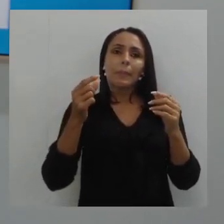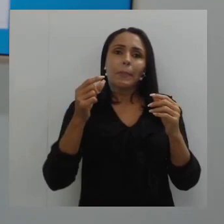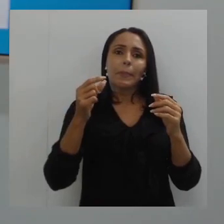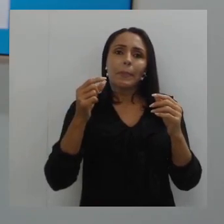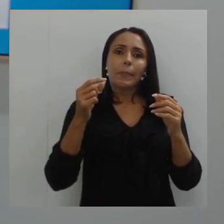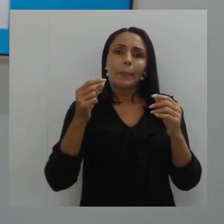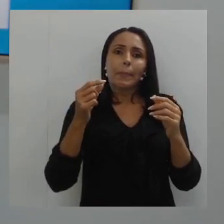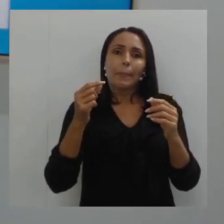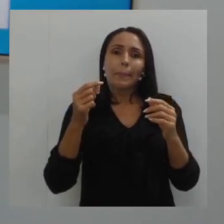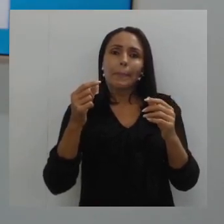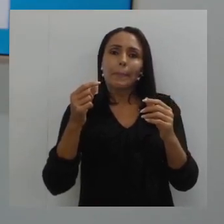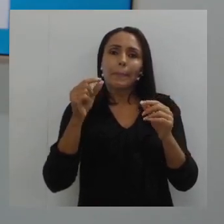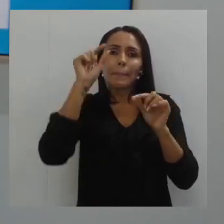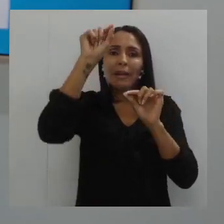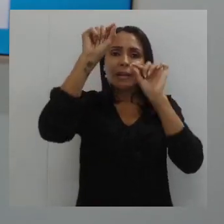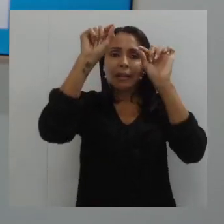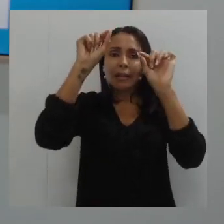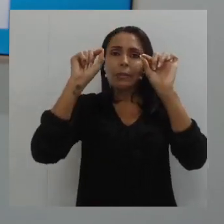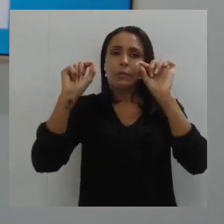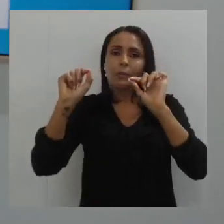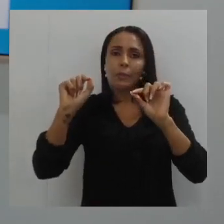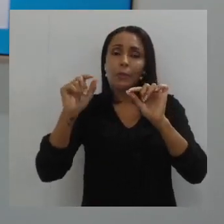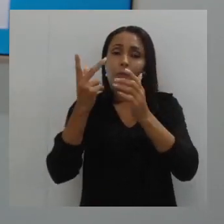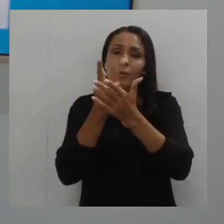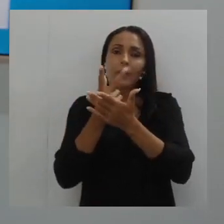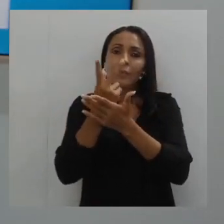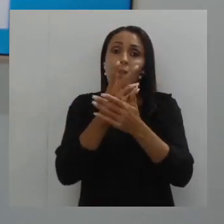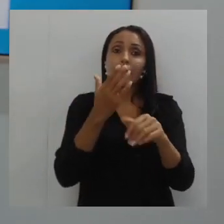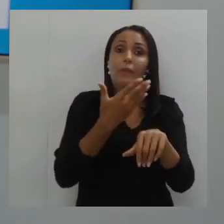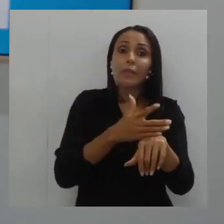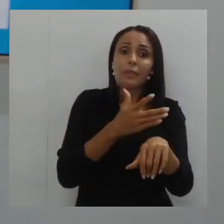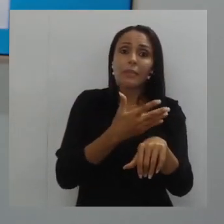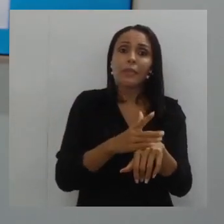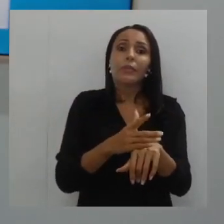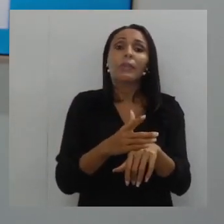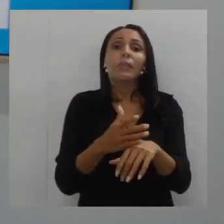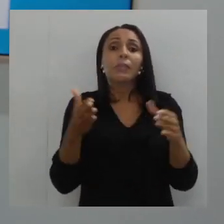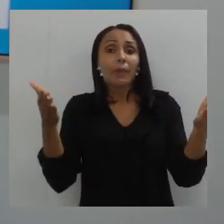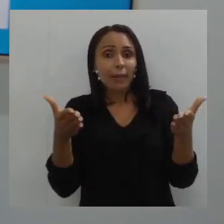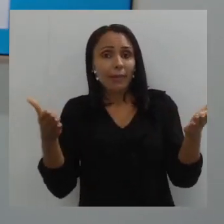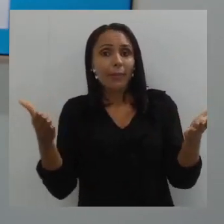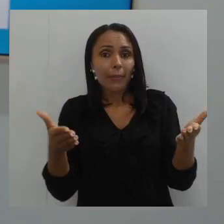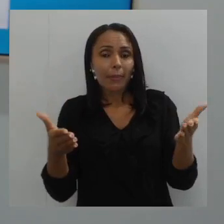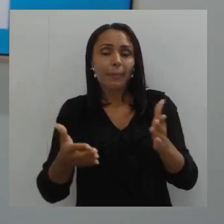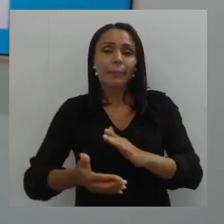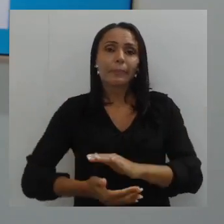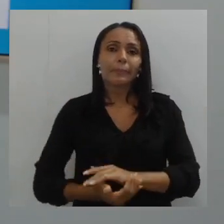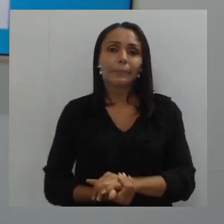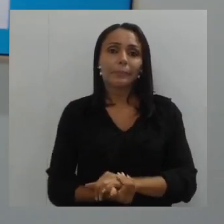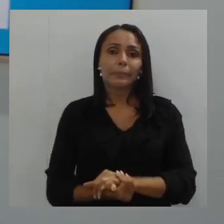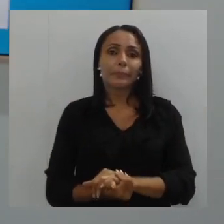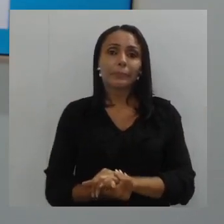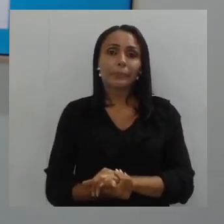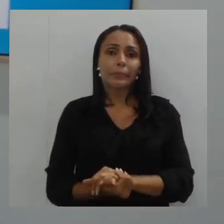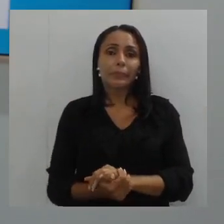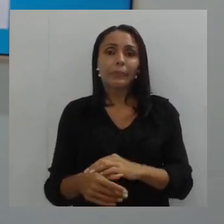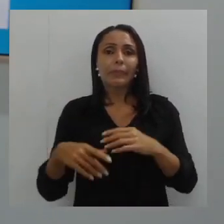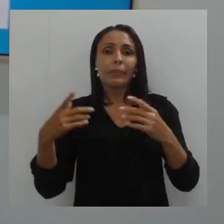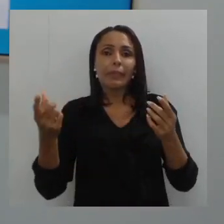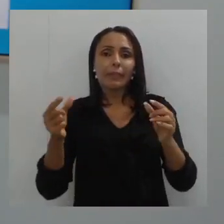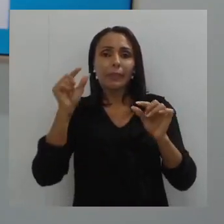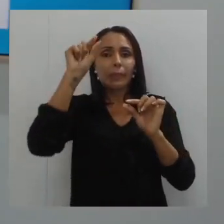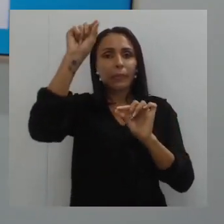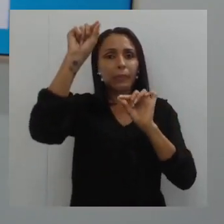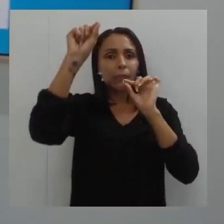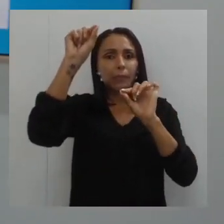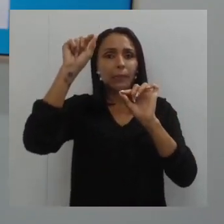de cada uma dessas figuras, que é o exercício que a gente vai fazer agora. certo? Então, são a marcação dos pontos